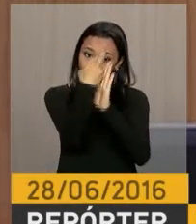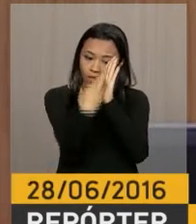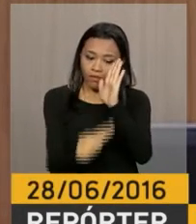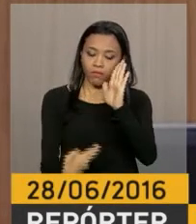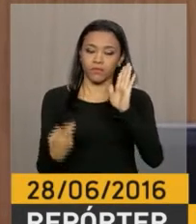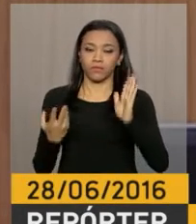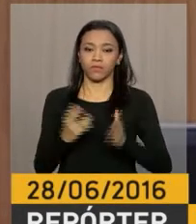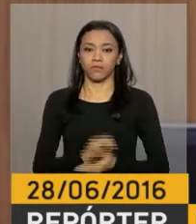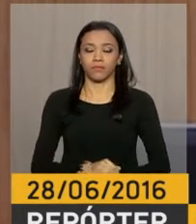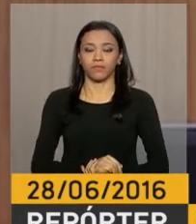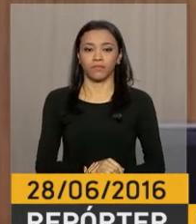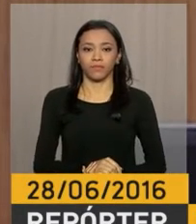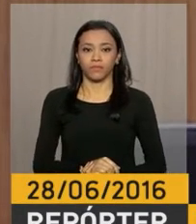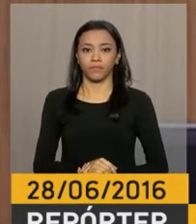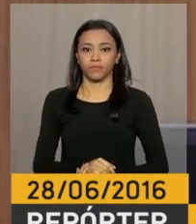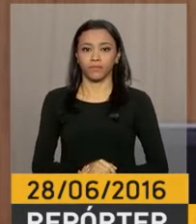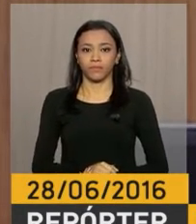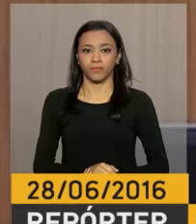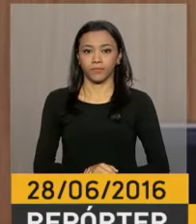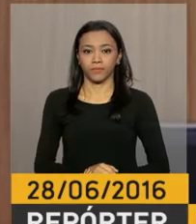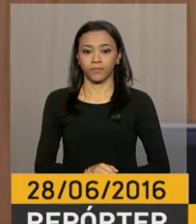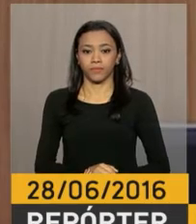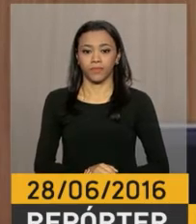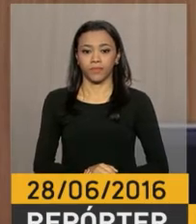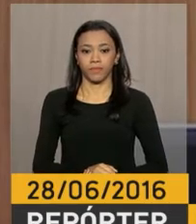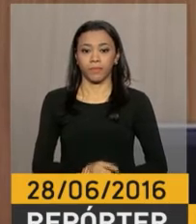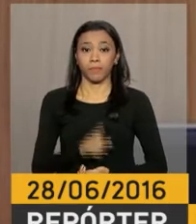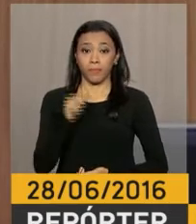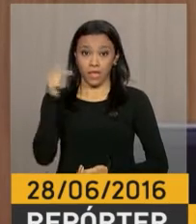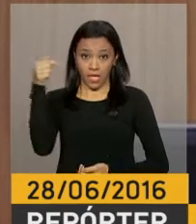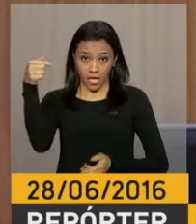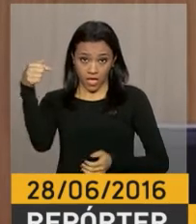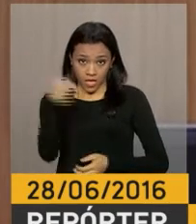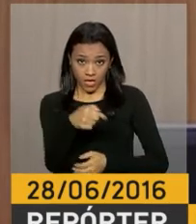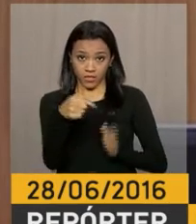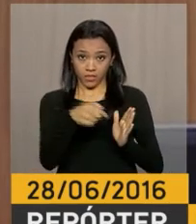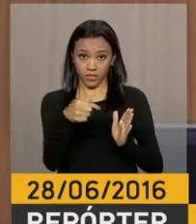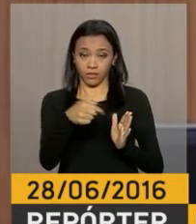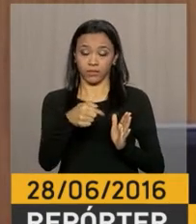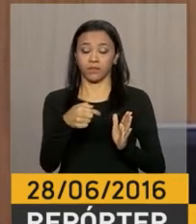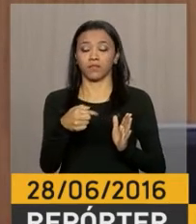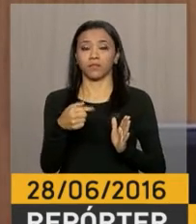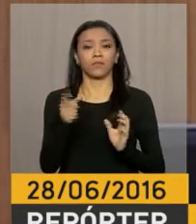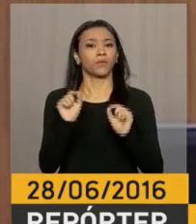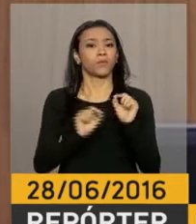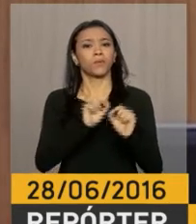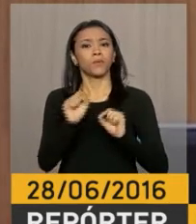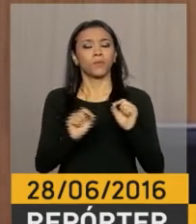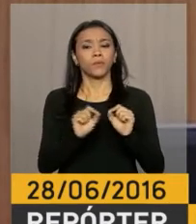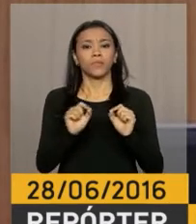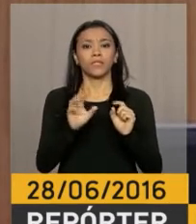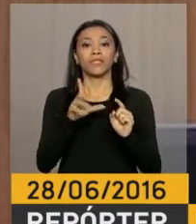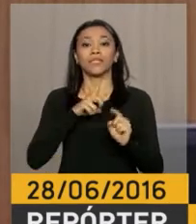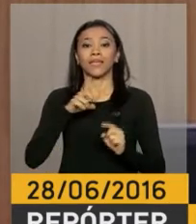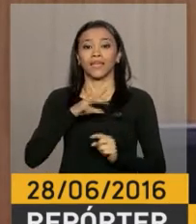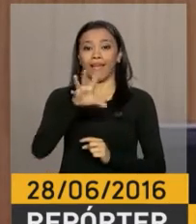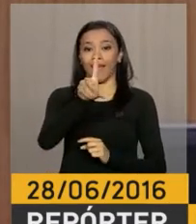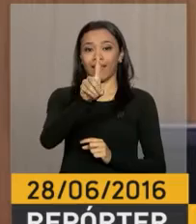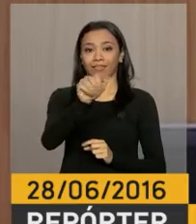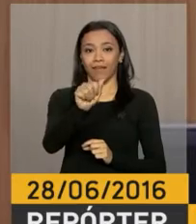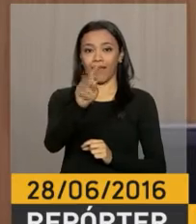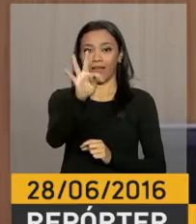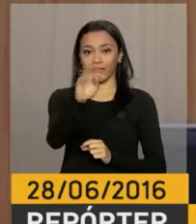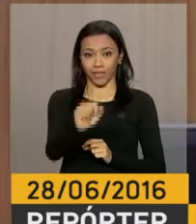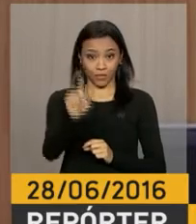Onde é que eu vejo isso aqui? Esse RI, ele tem como data de corte o